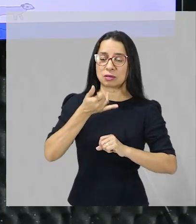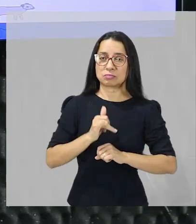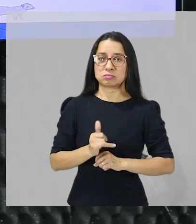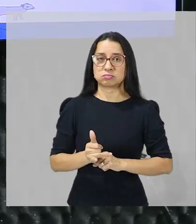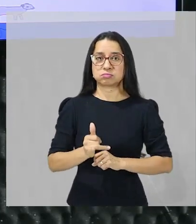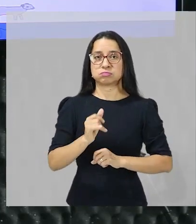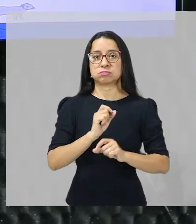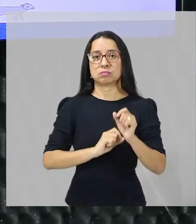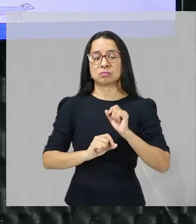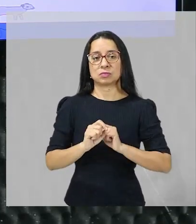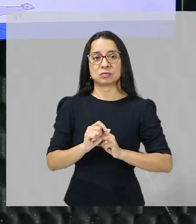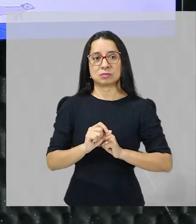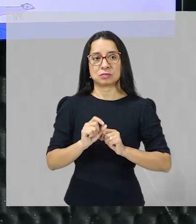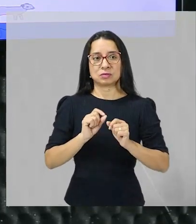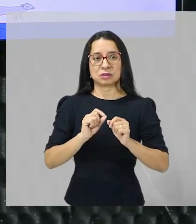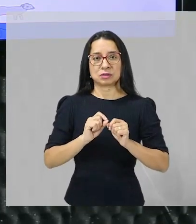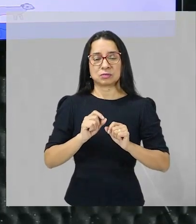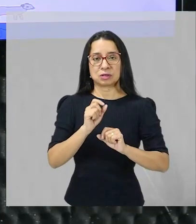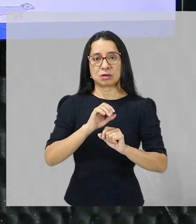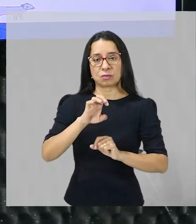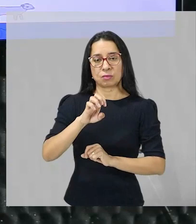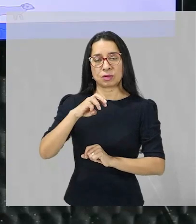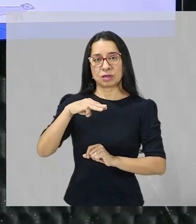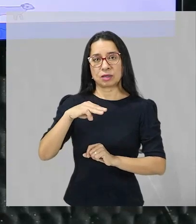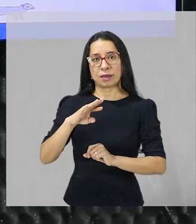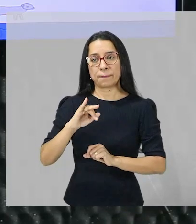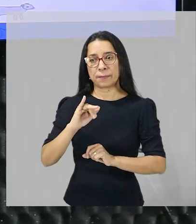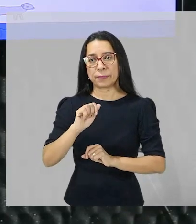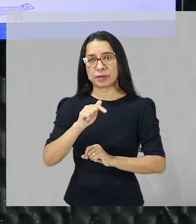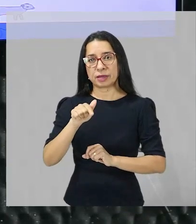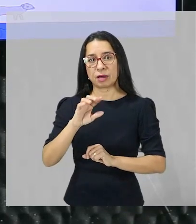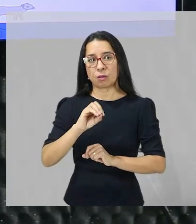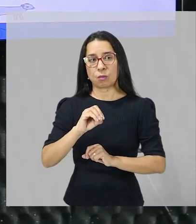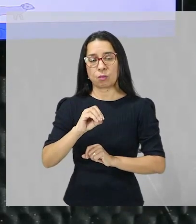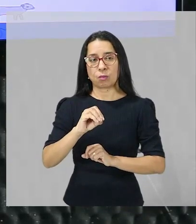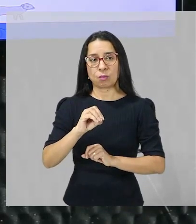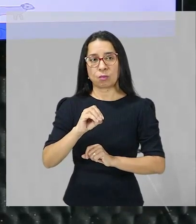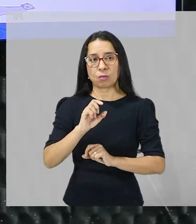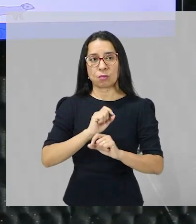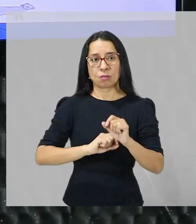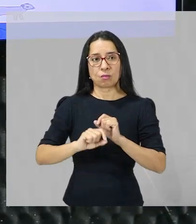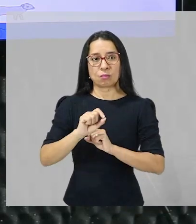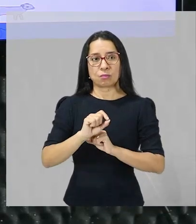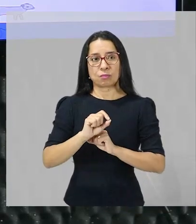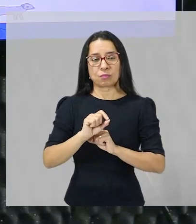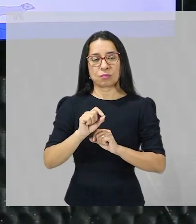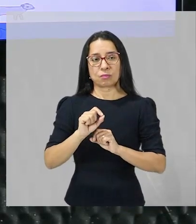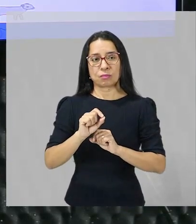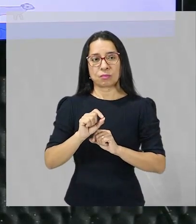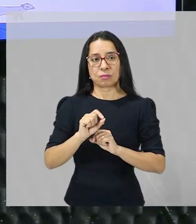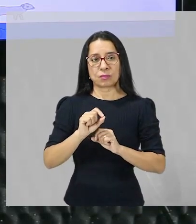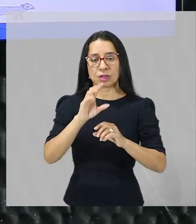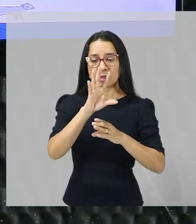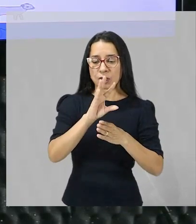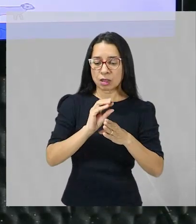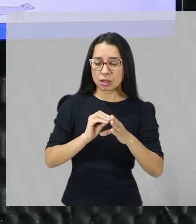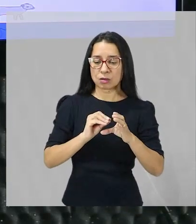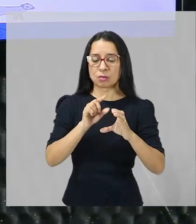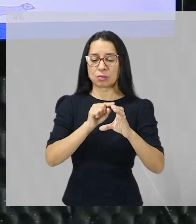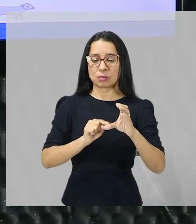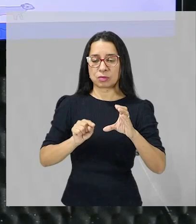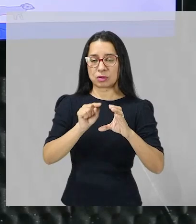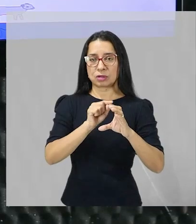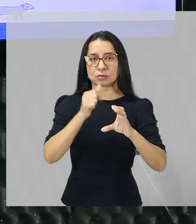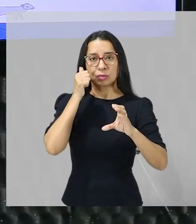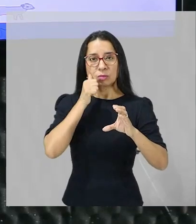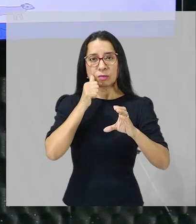E aí vai produzir um embrião. Este embrião aqui, ele vai ser incorporado no corpo de uma